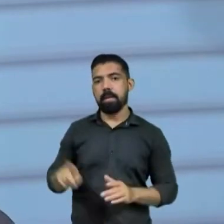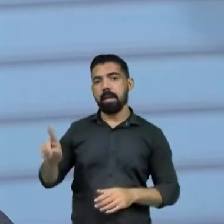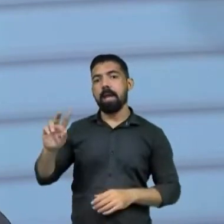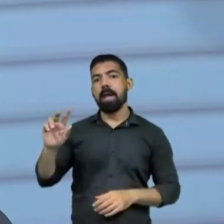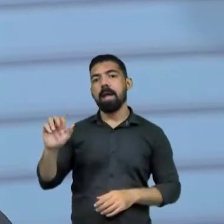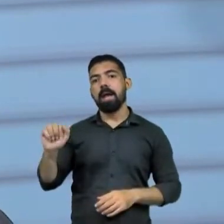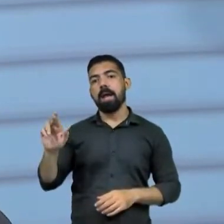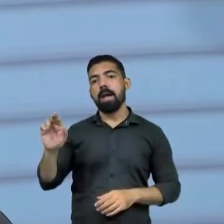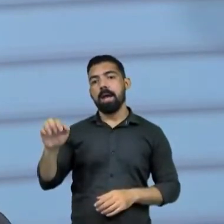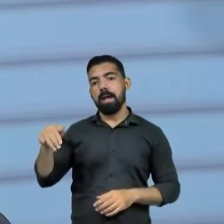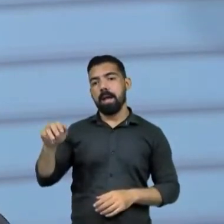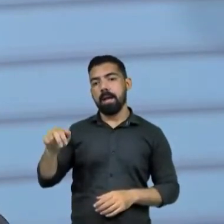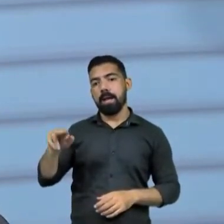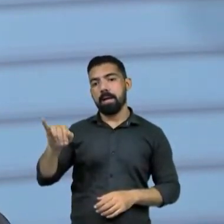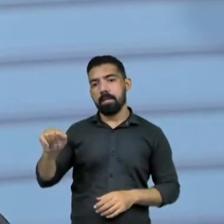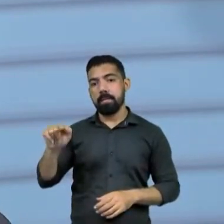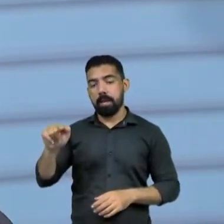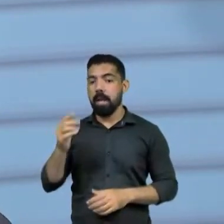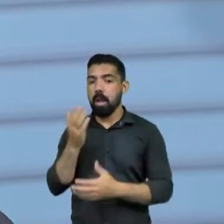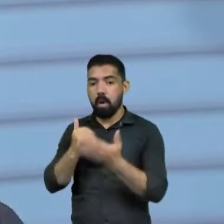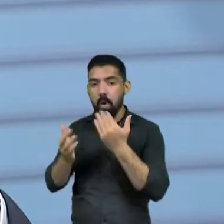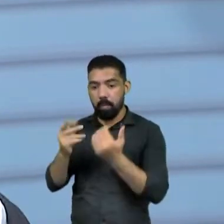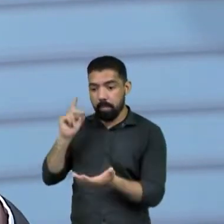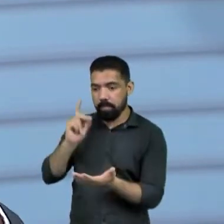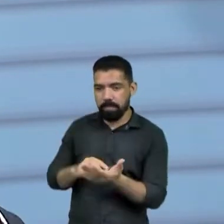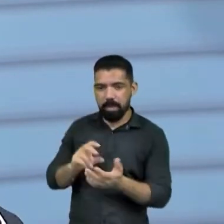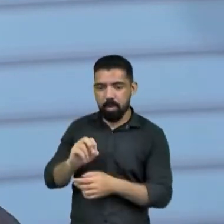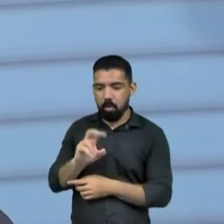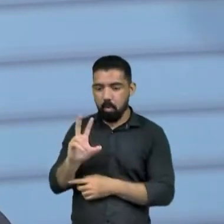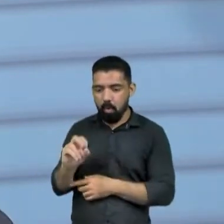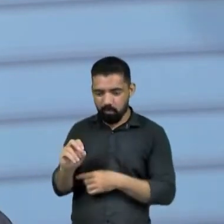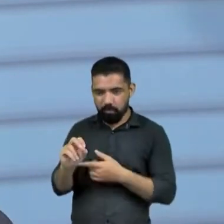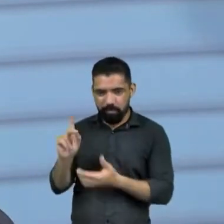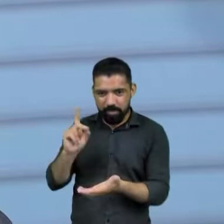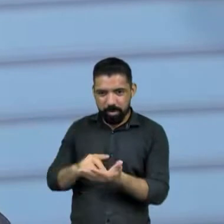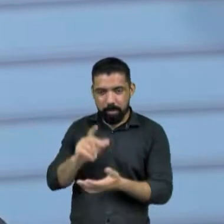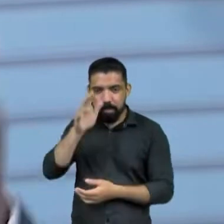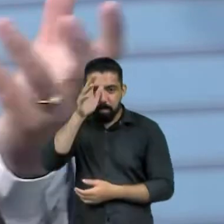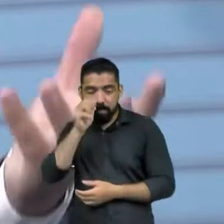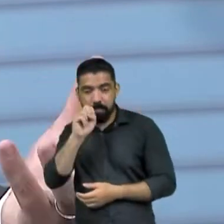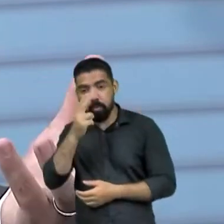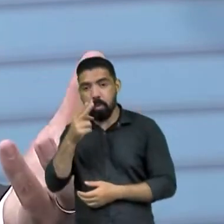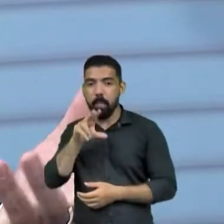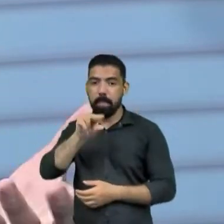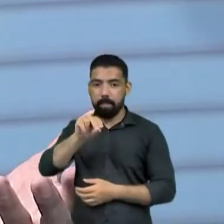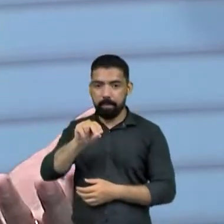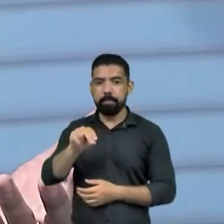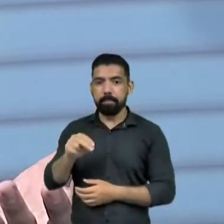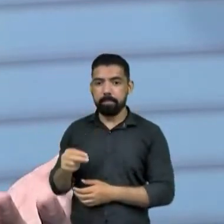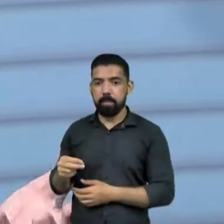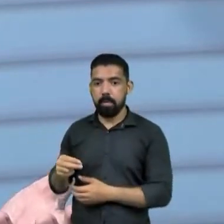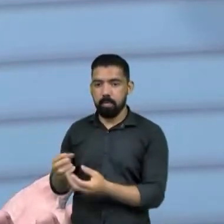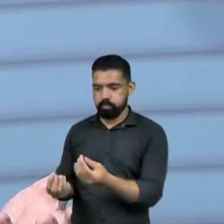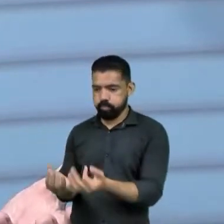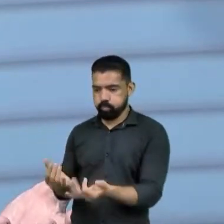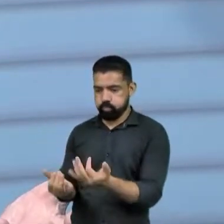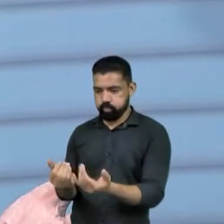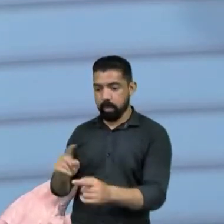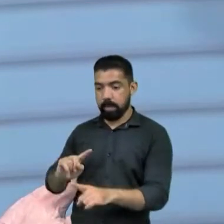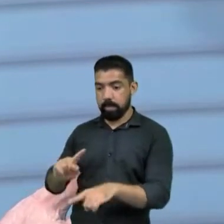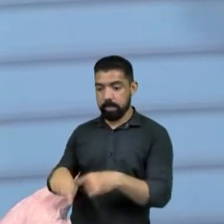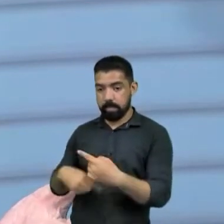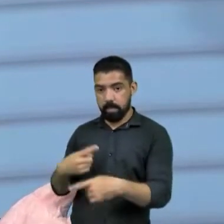daquele ovo mas ovo de galinha normal novo de pato e eles cozinham e eles pintam e eles dão de presente mas isso é anterior ao